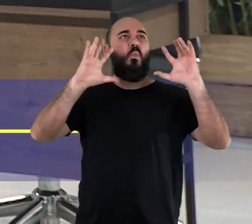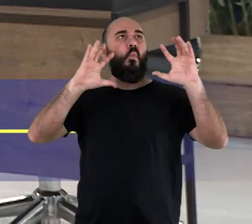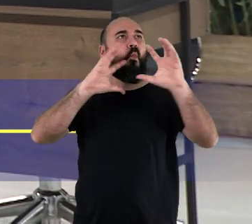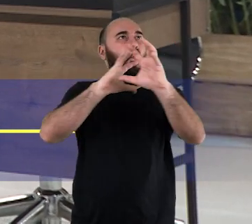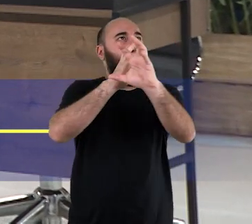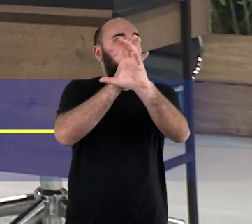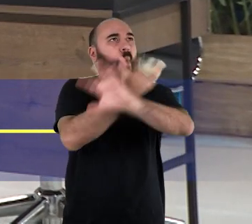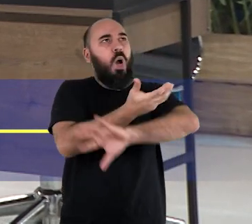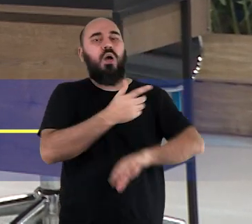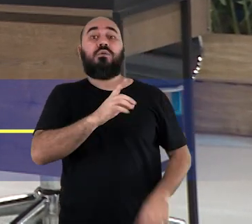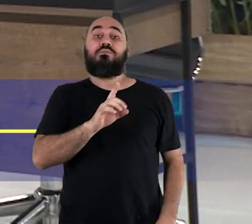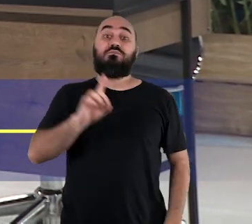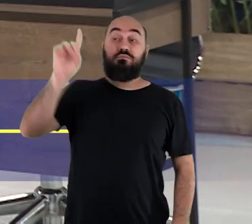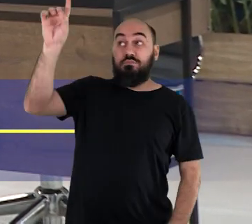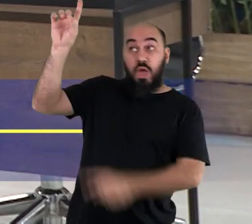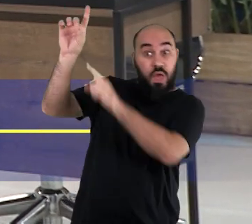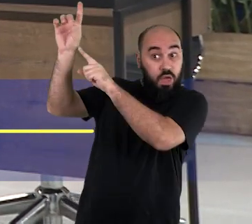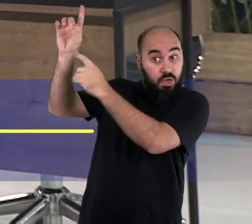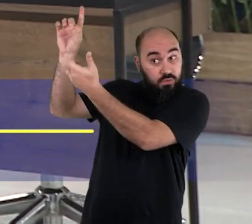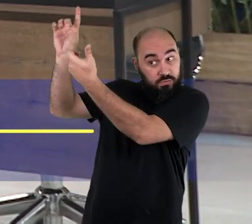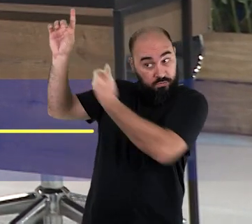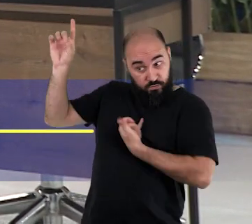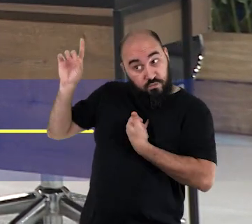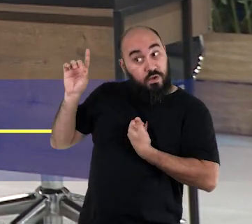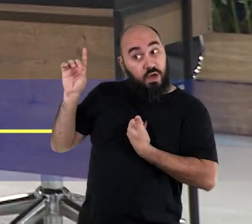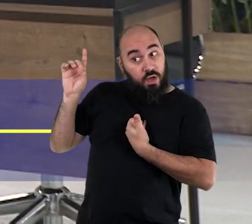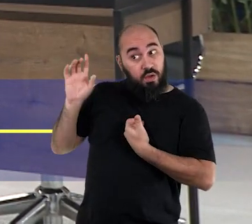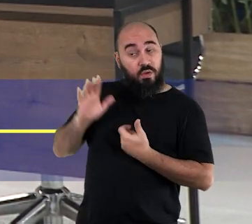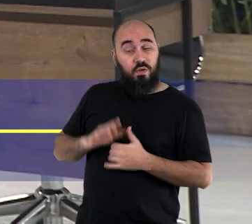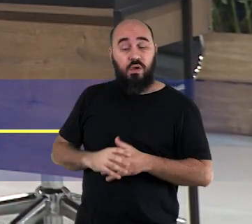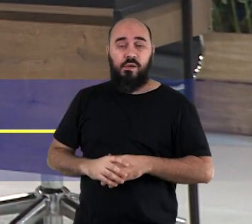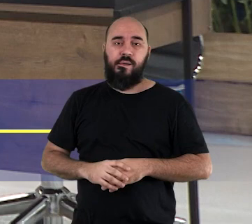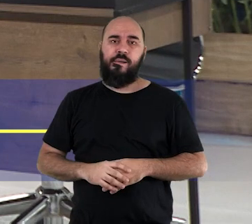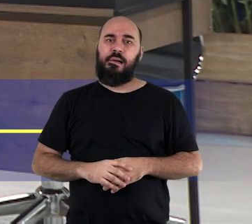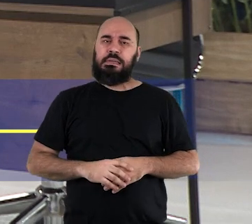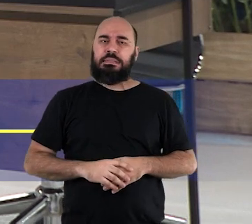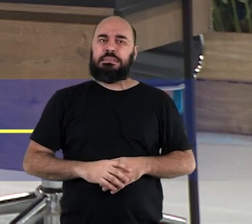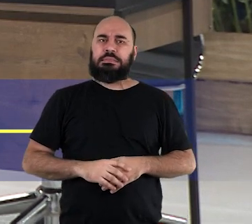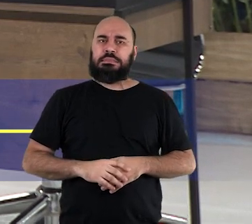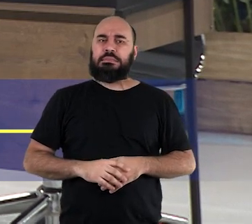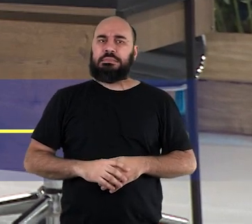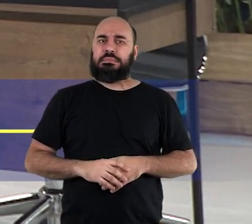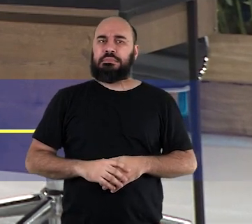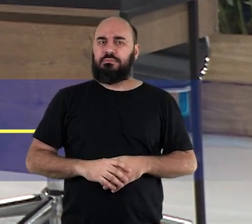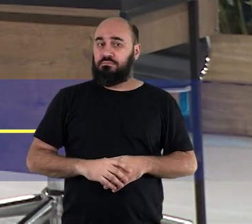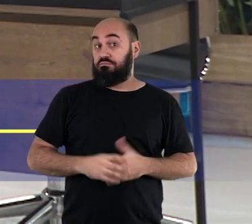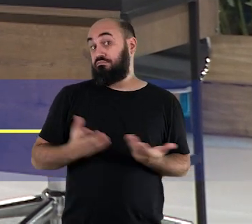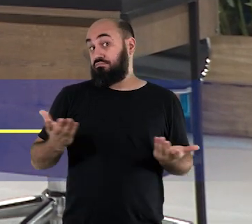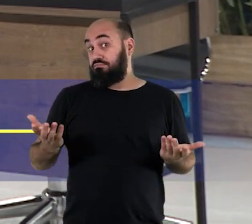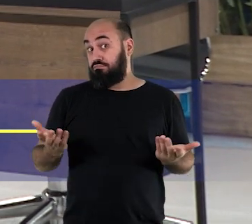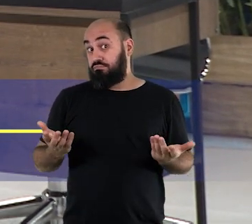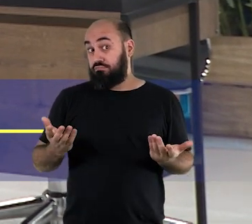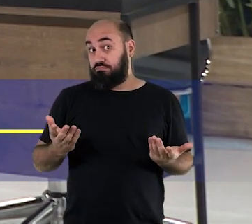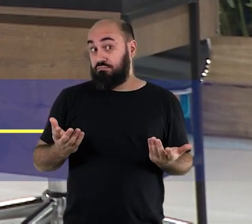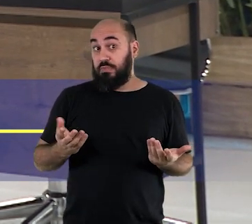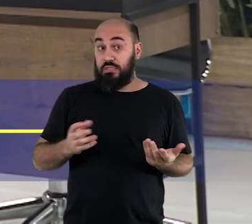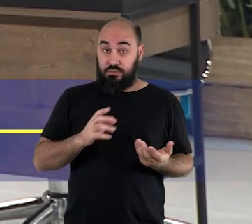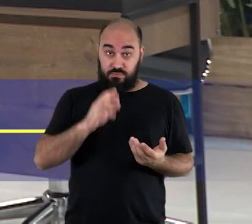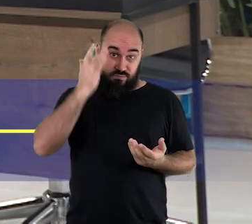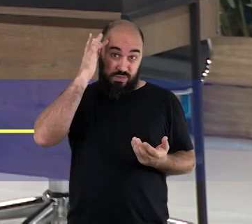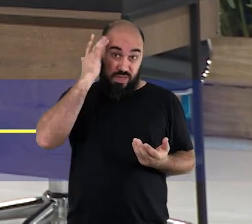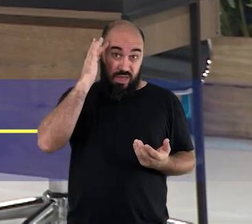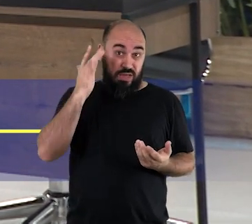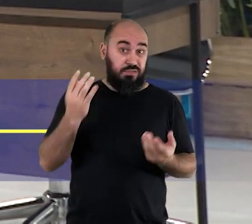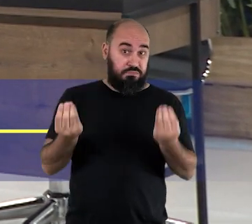um indicativo claro, inequívoco, quanto à desaprovação divina